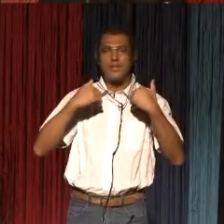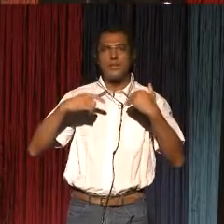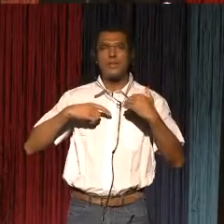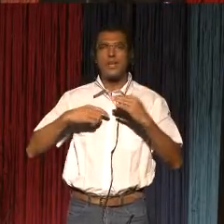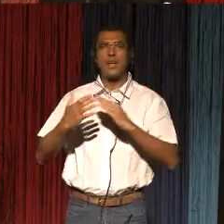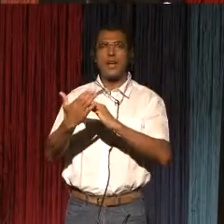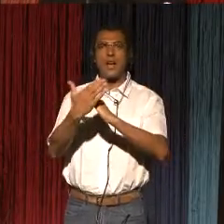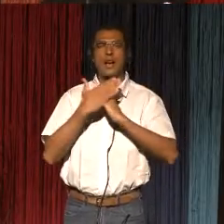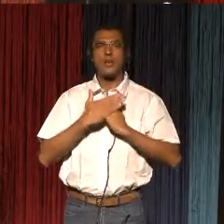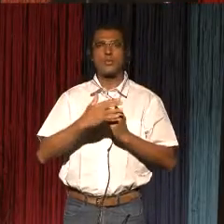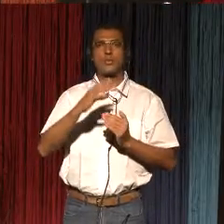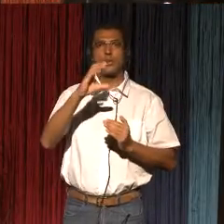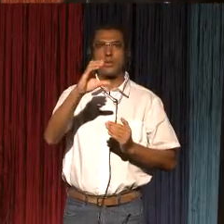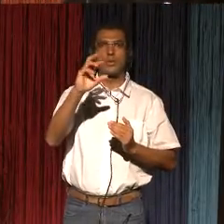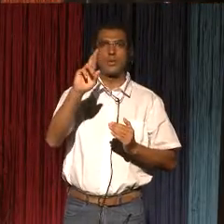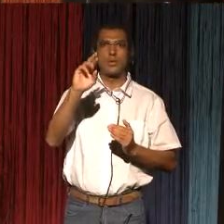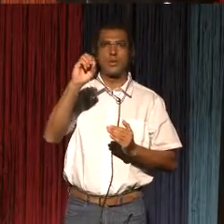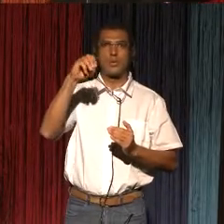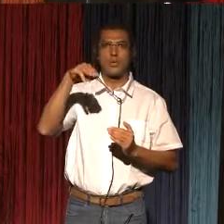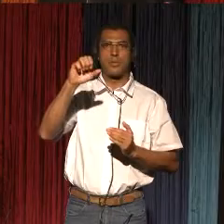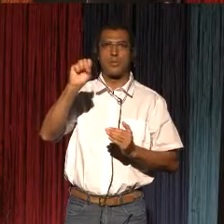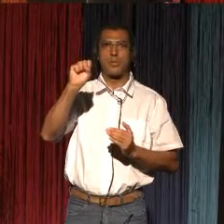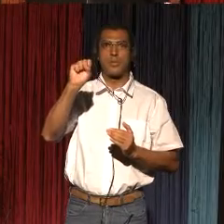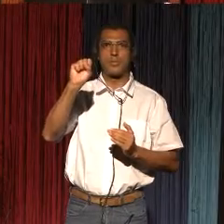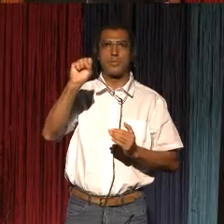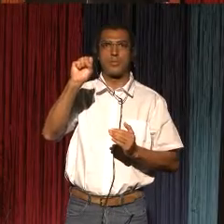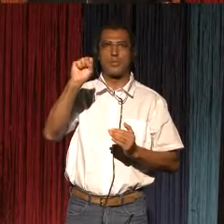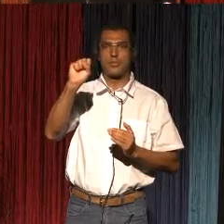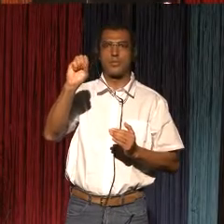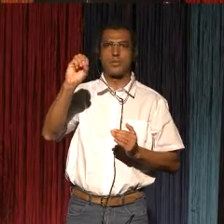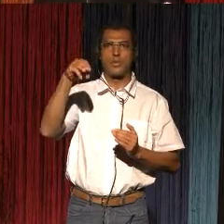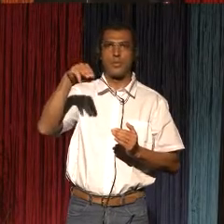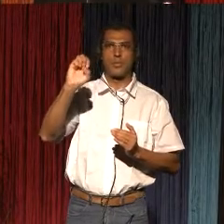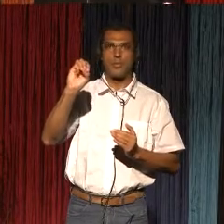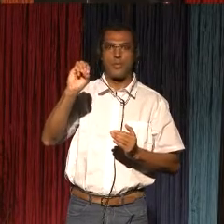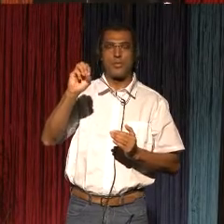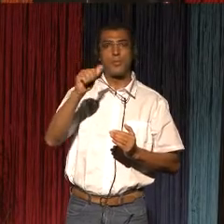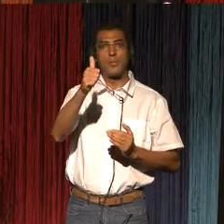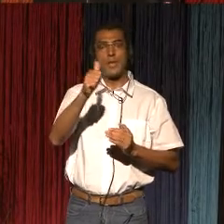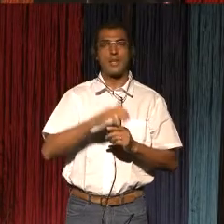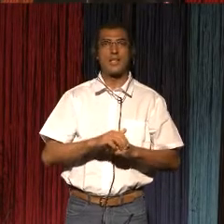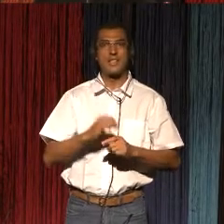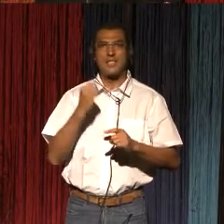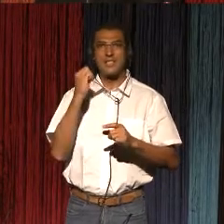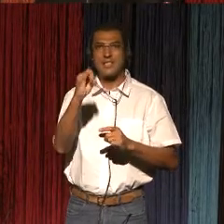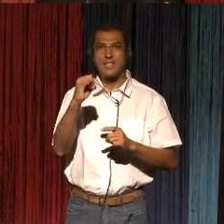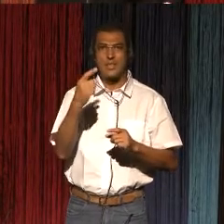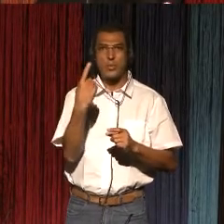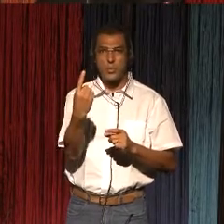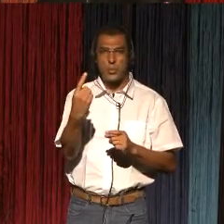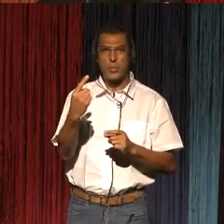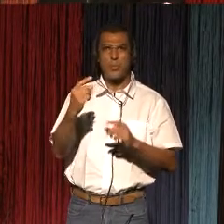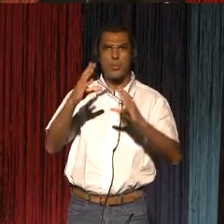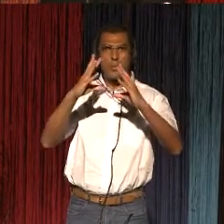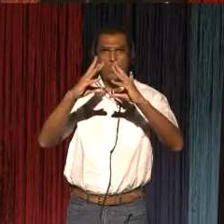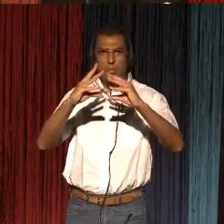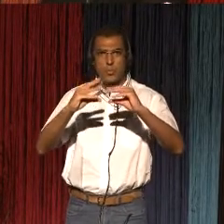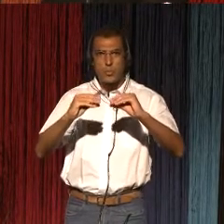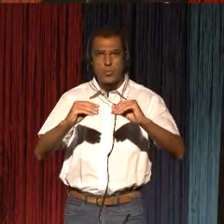saudável. Portanto, nós temos problemas no cromossomo quando o telômero diminui. E esses telômeros